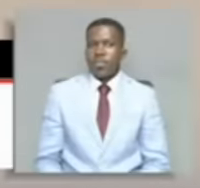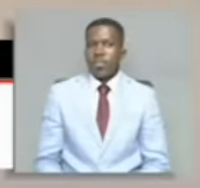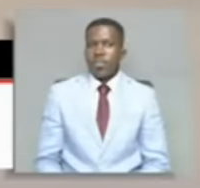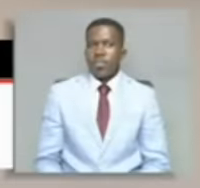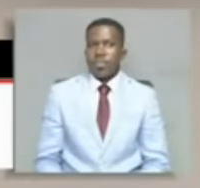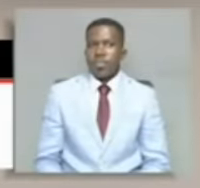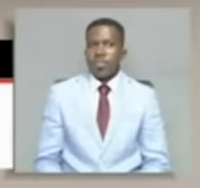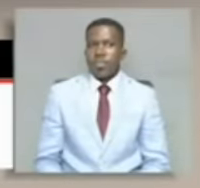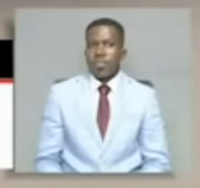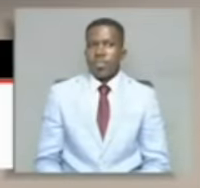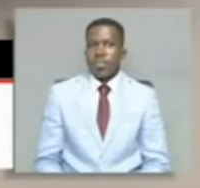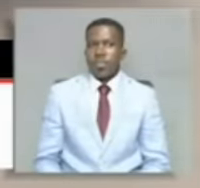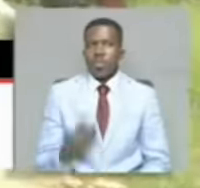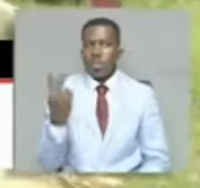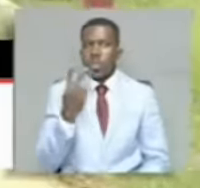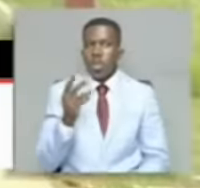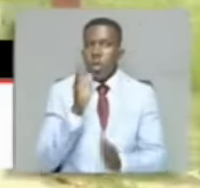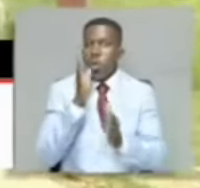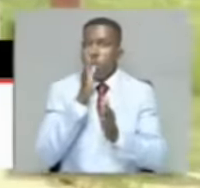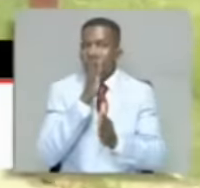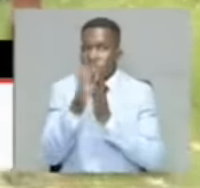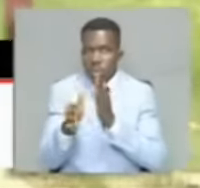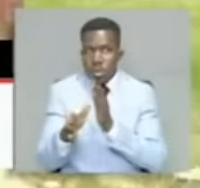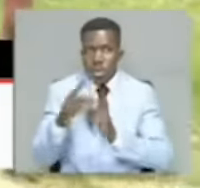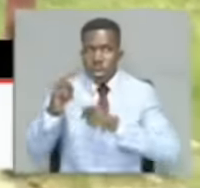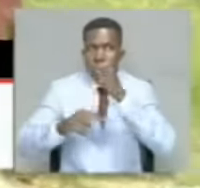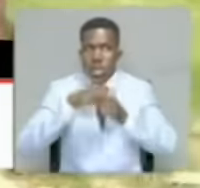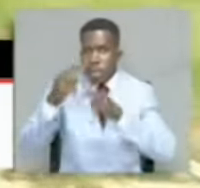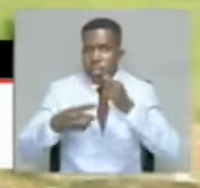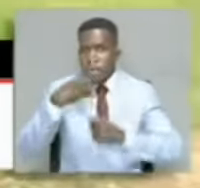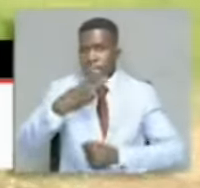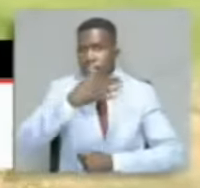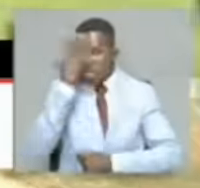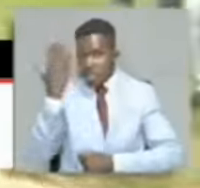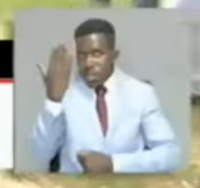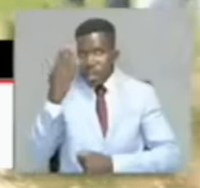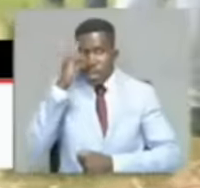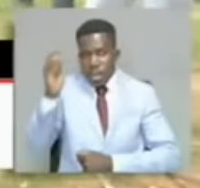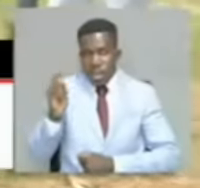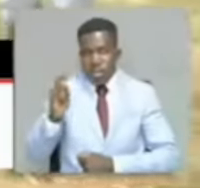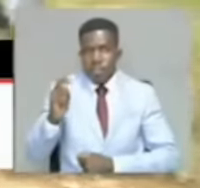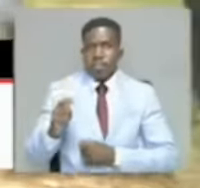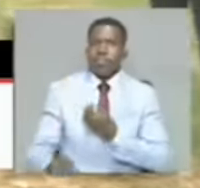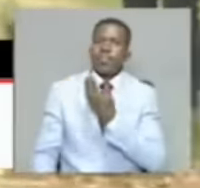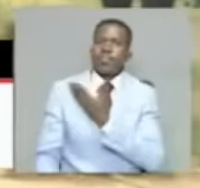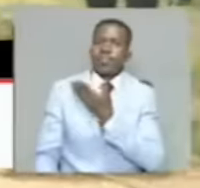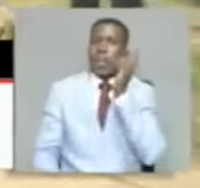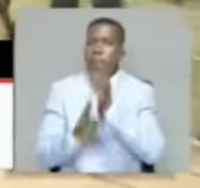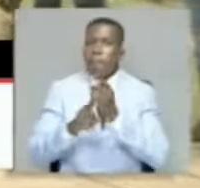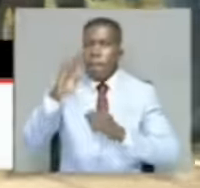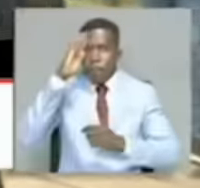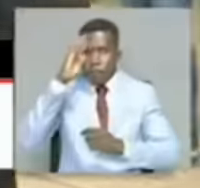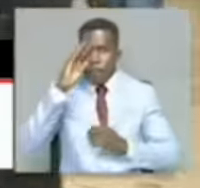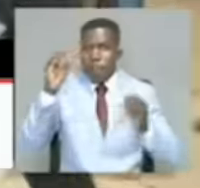saíram foragidos do local do crime. 3 dias depois, deixaram enfileirados desta viatura da polícia. Como não há